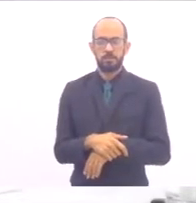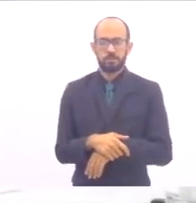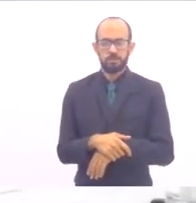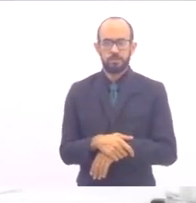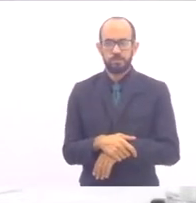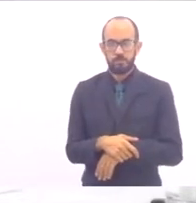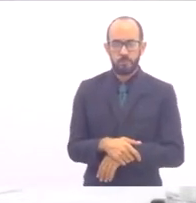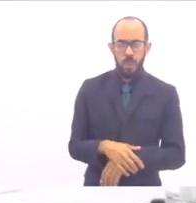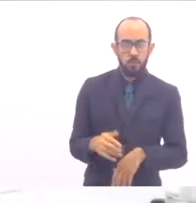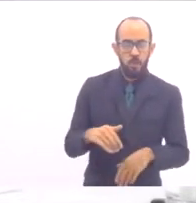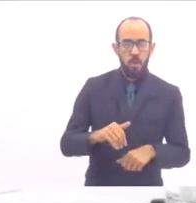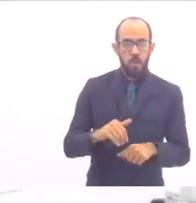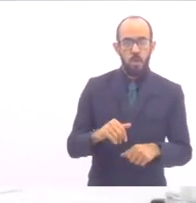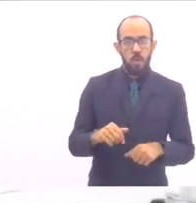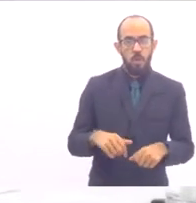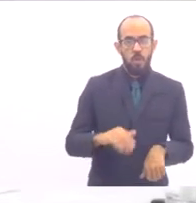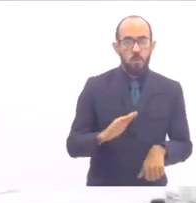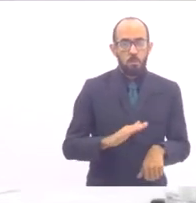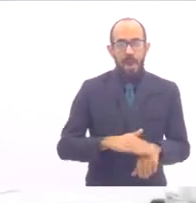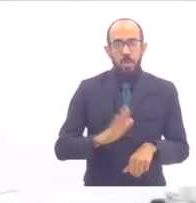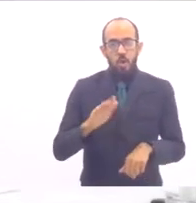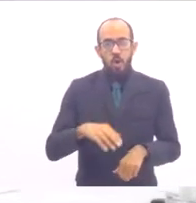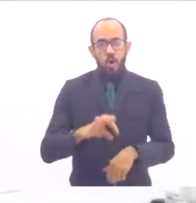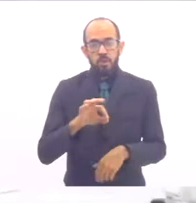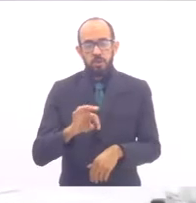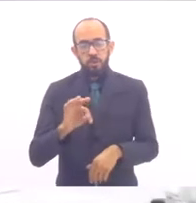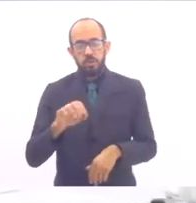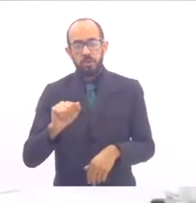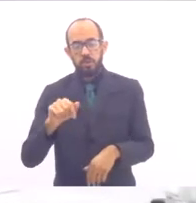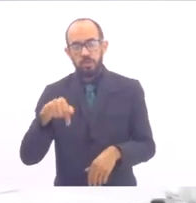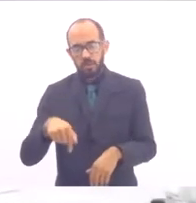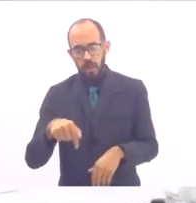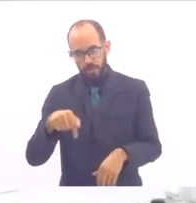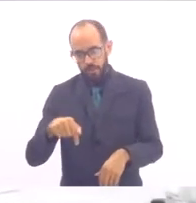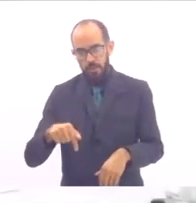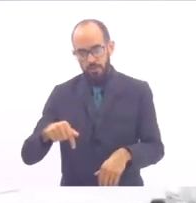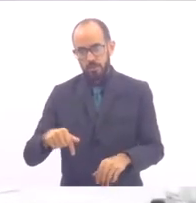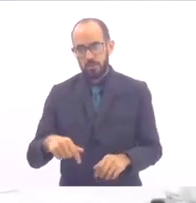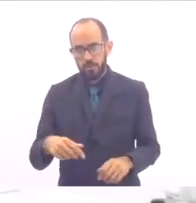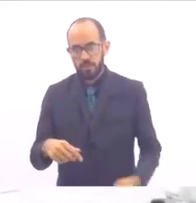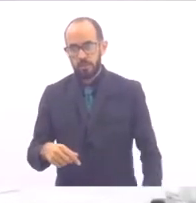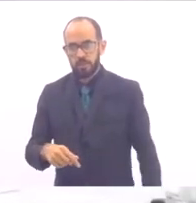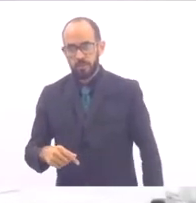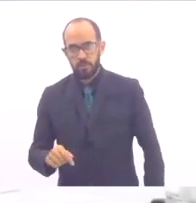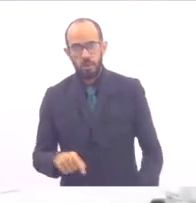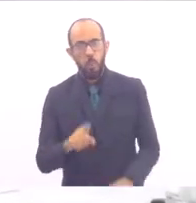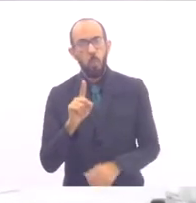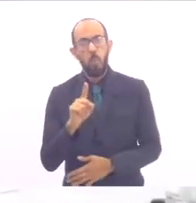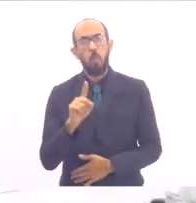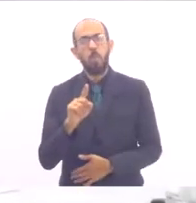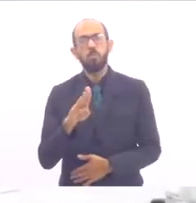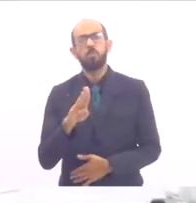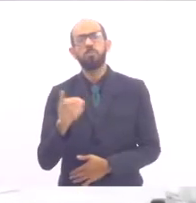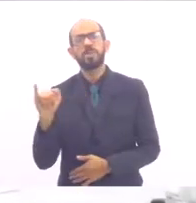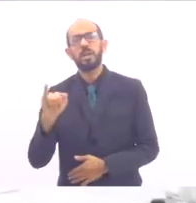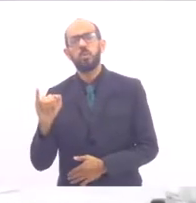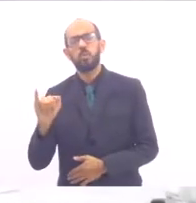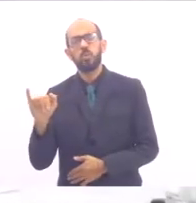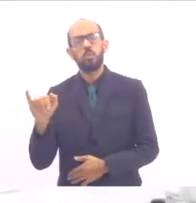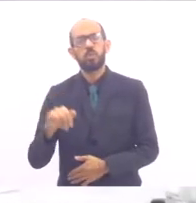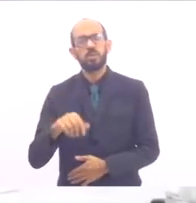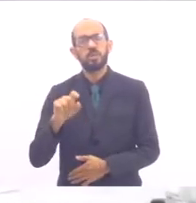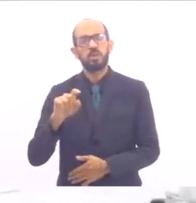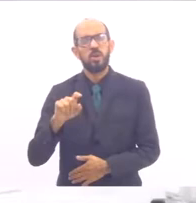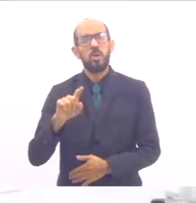um maior ataque, na época, já deve ter outro maior, mas na época é 1 bilhão e 100 milhões, talvez, na época foi o